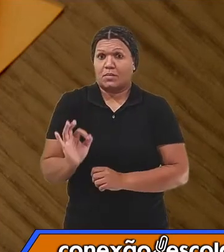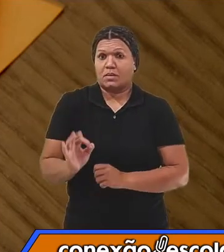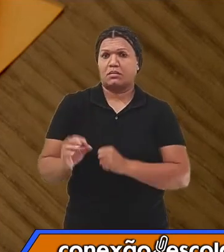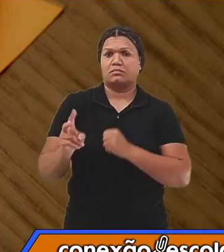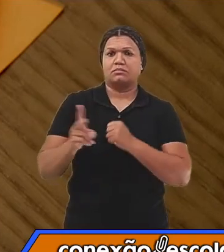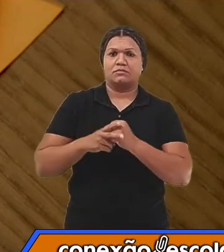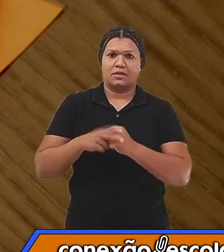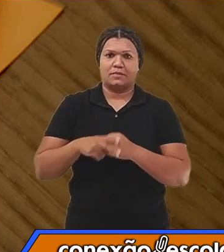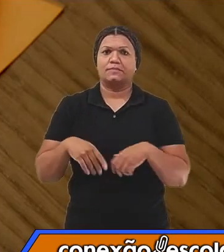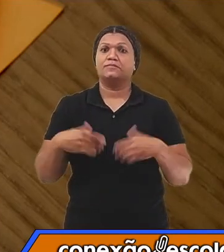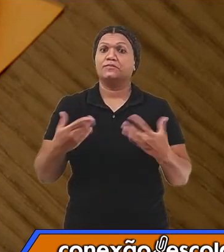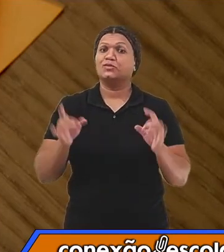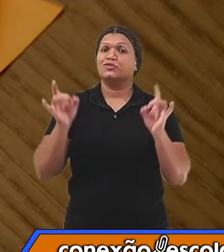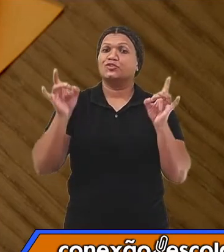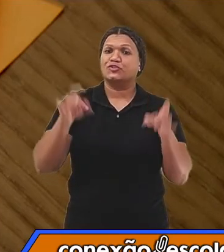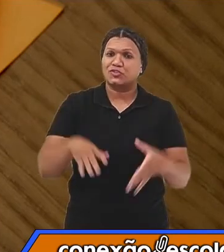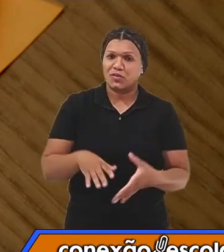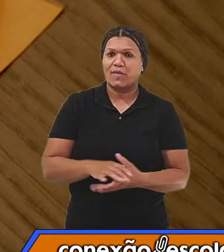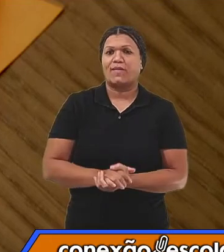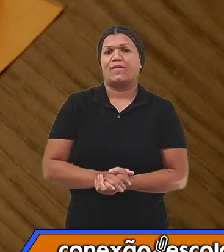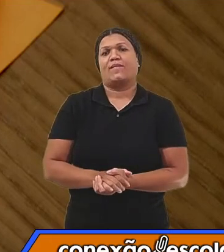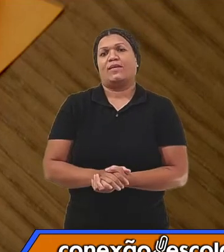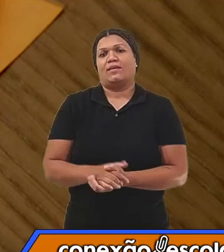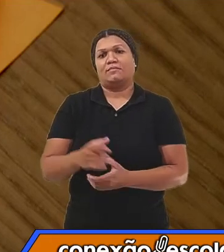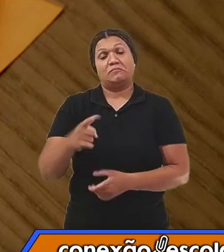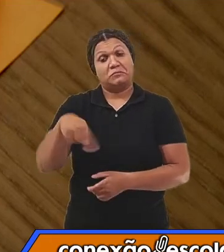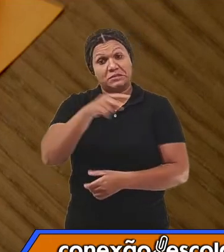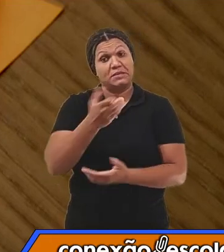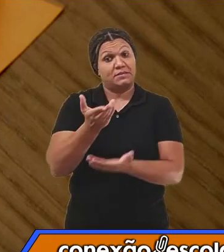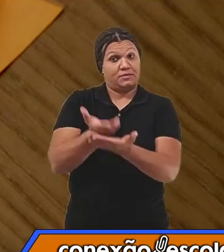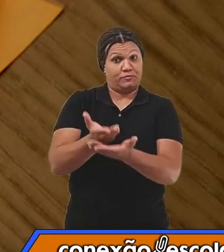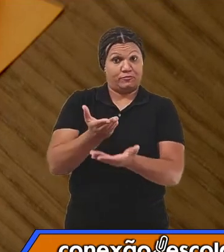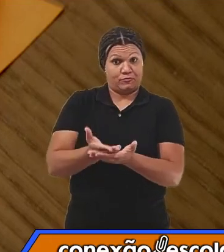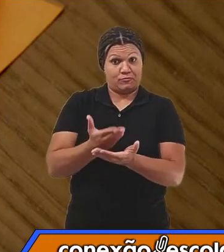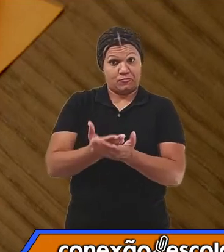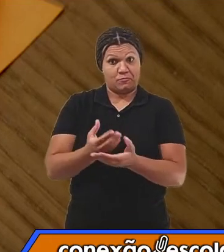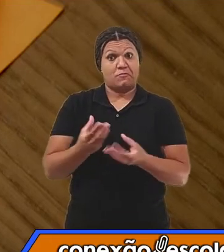Então, foi isso, galerinha do inglês. Estudem